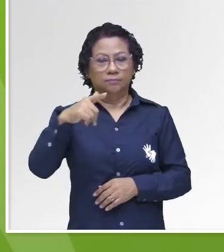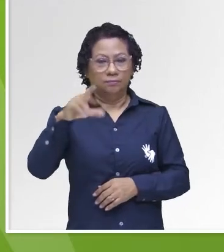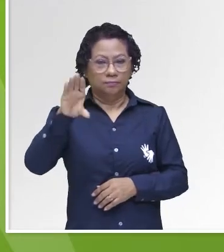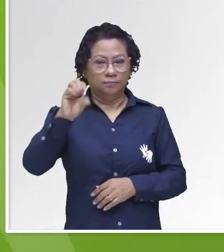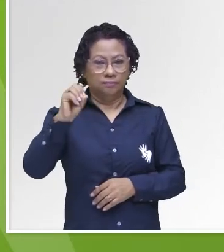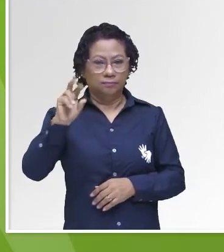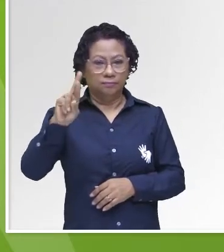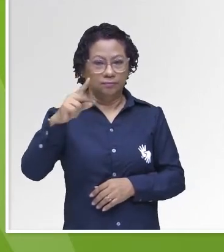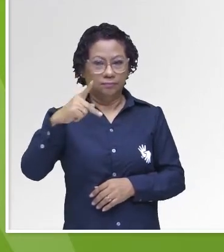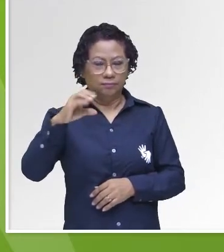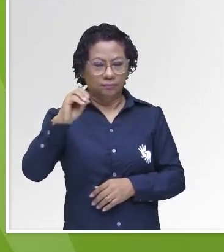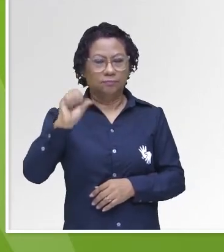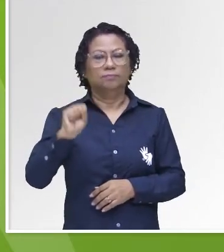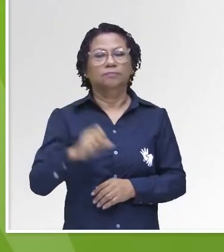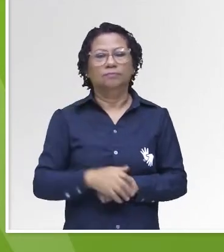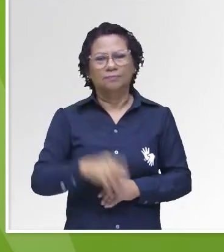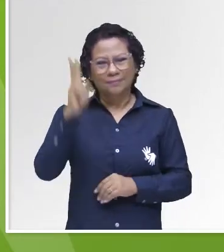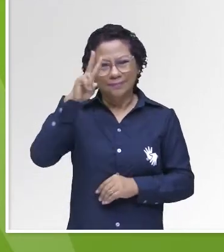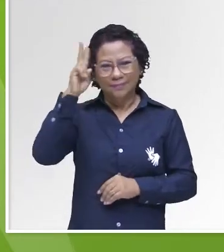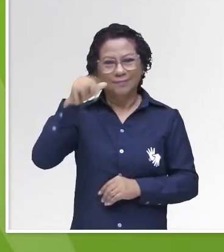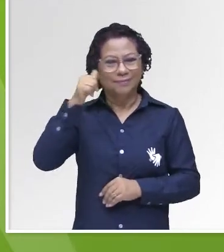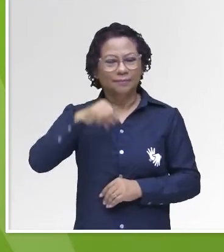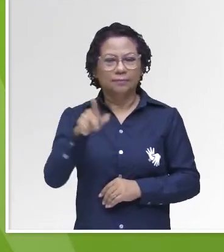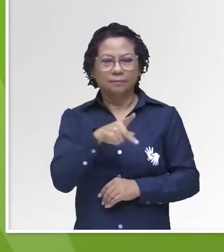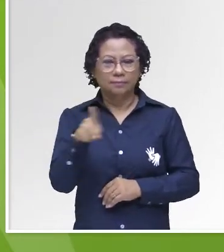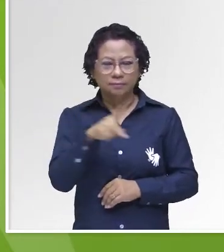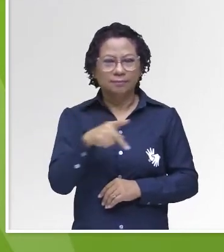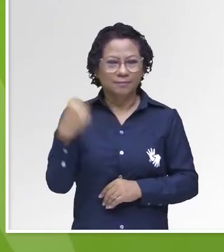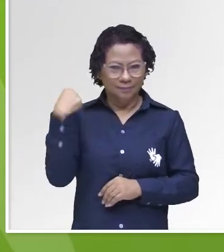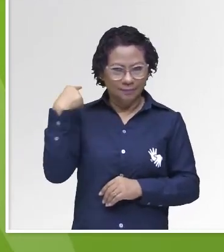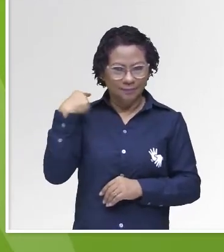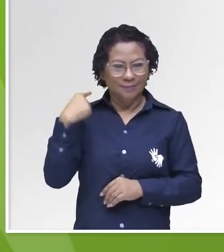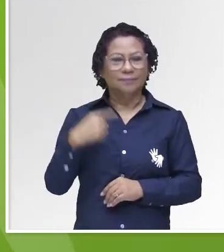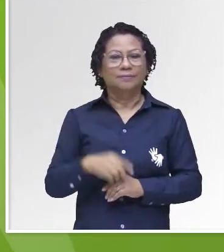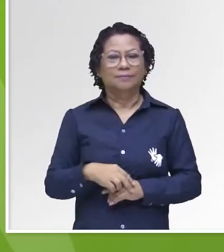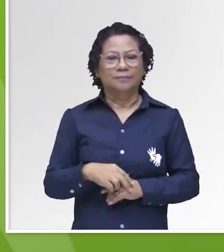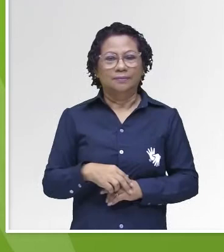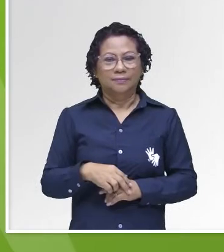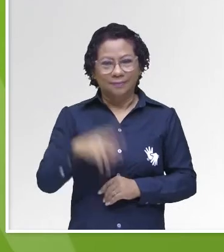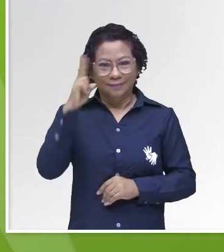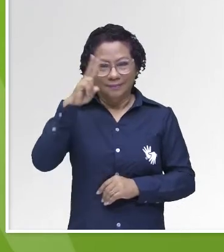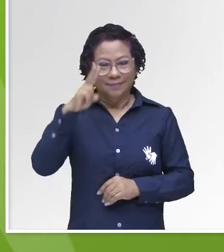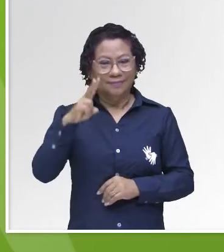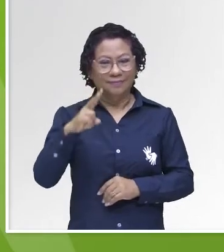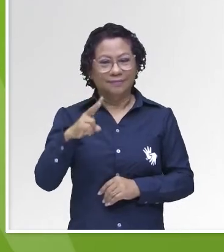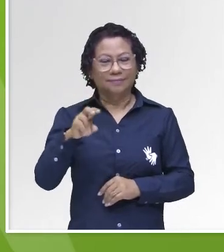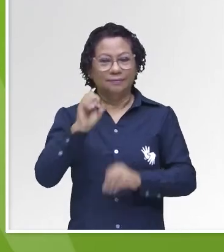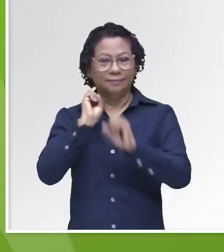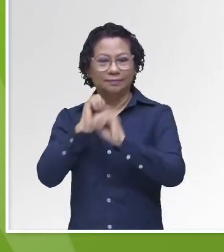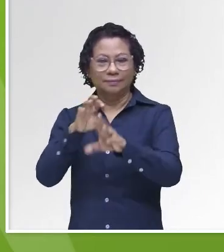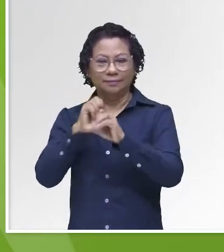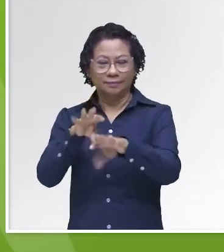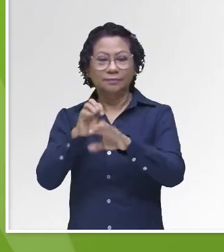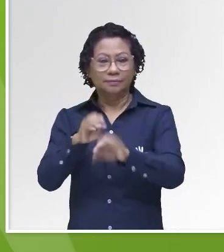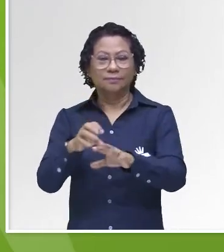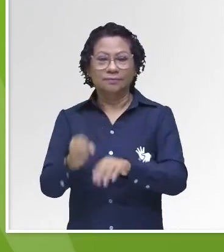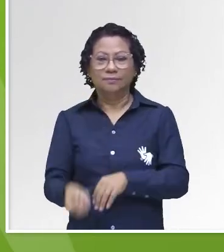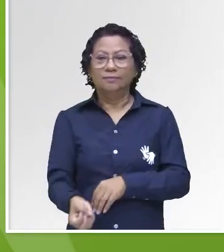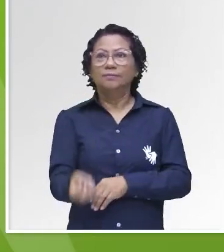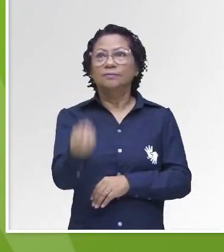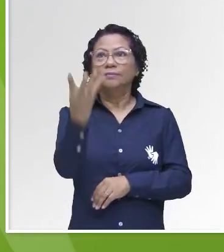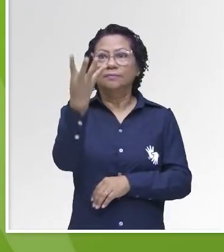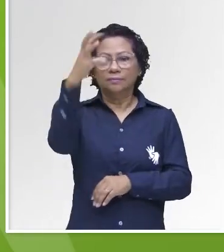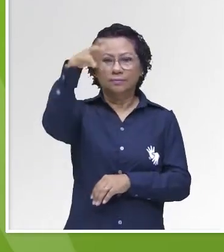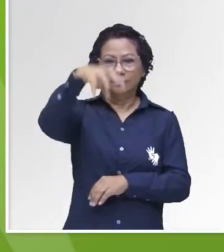você estudou com a professora Risoldo os movimentos que ocorrem só em uma dimensão, a queda livre, quando você larga o